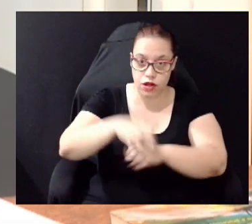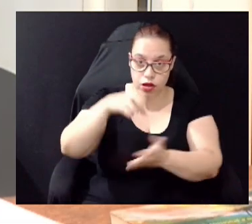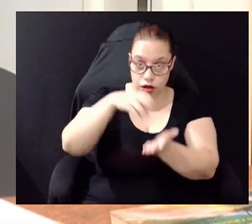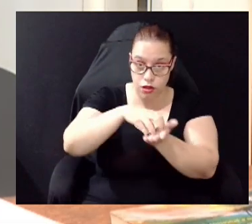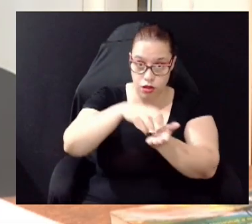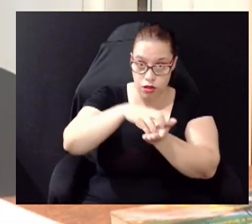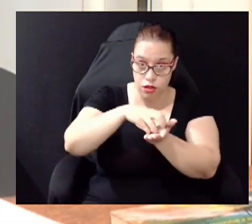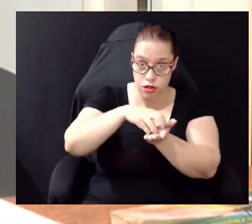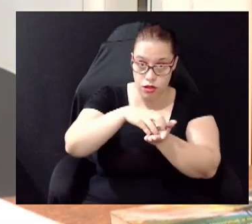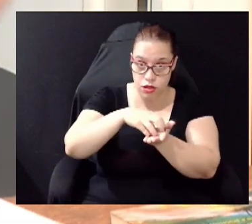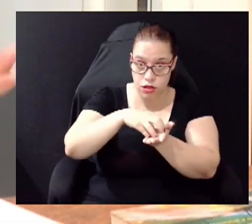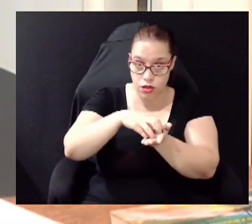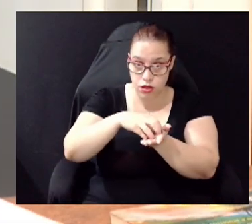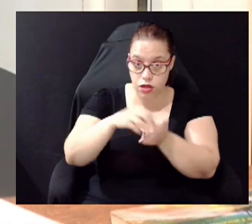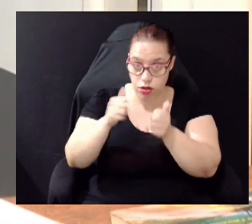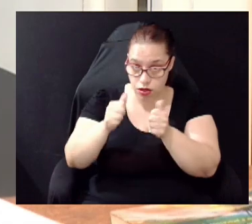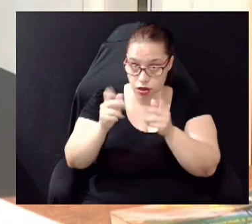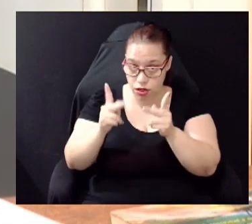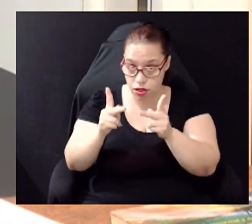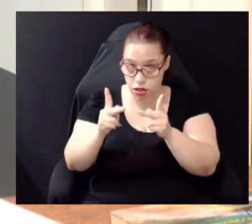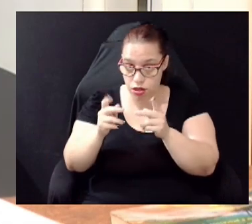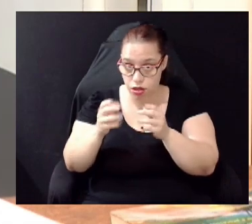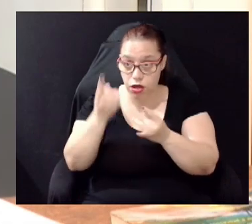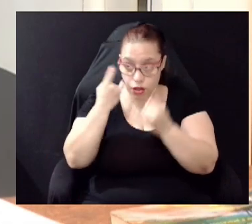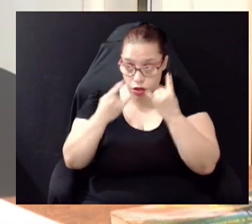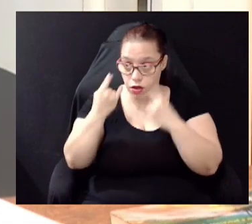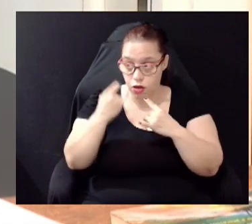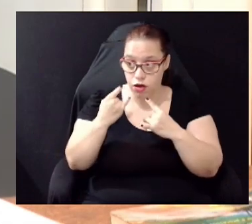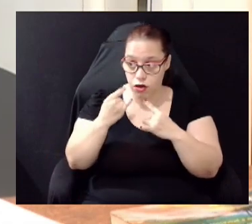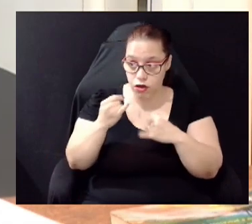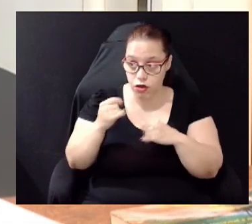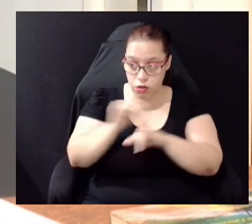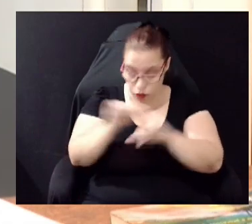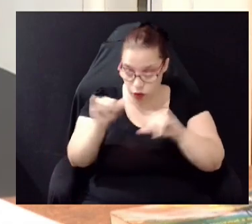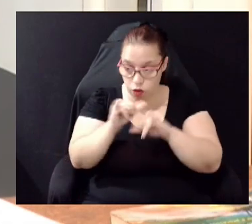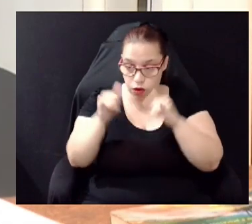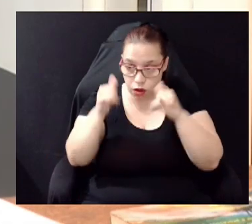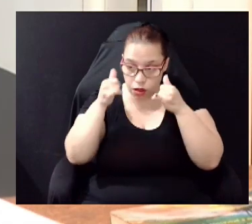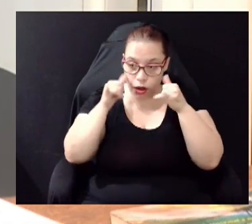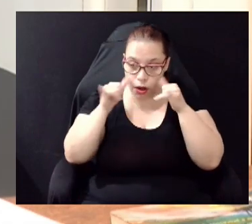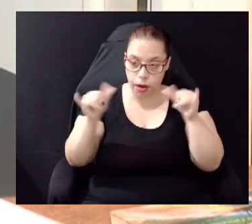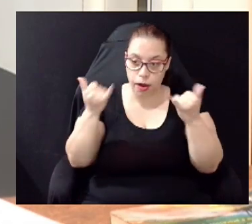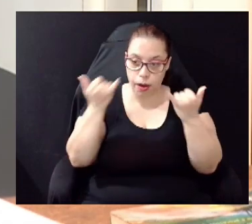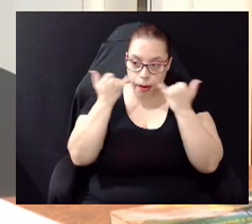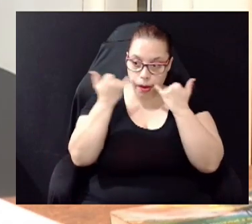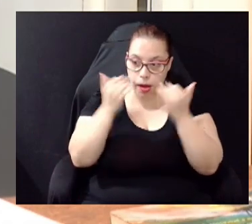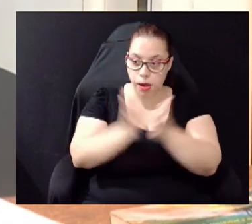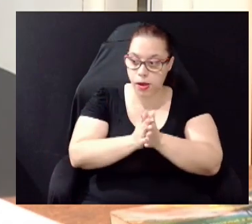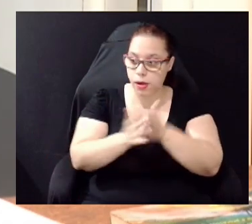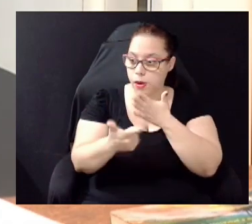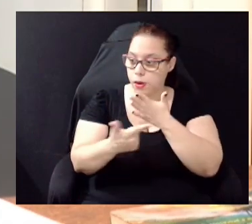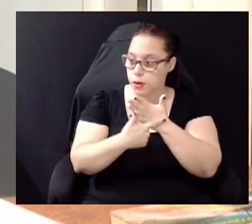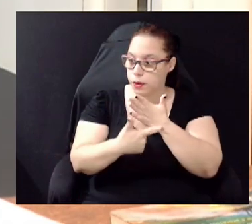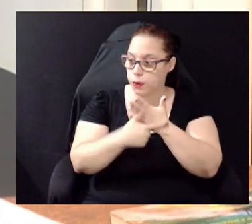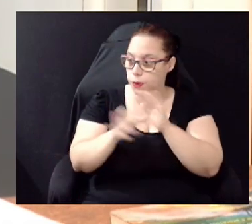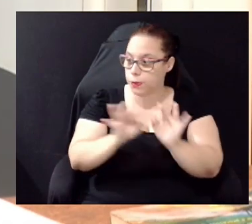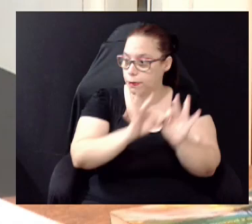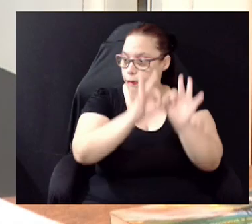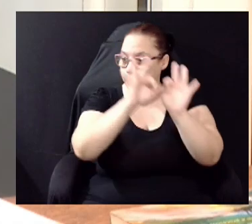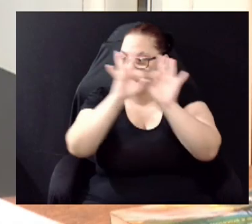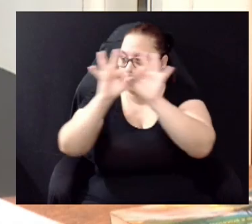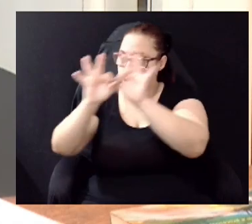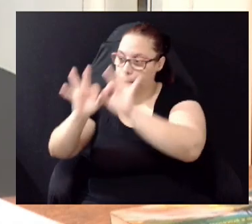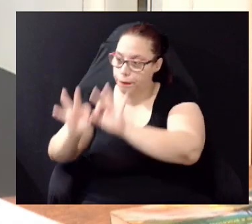definido. Tá? Quem tiver interesse, divulgar para outras mulheres também. E a gente também tem esse papel de acompanhar as mulheres